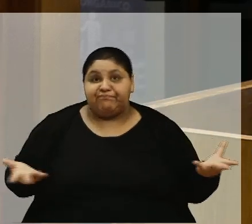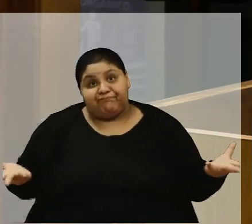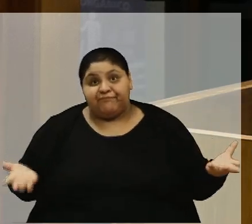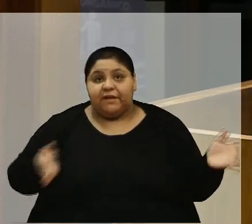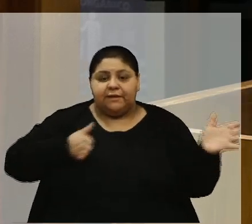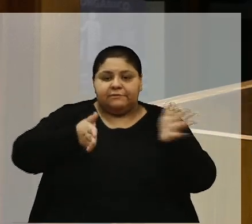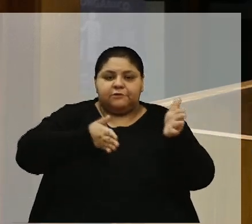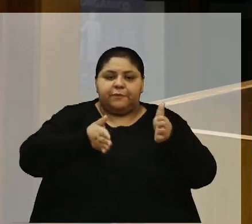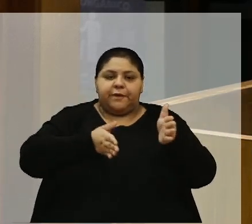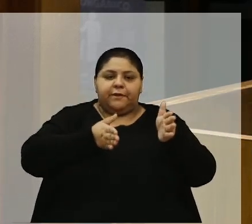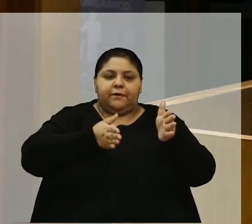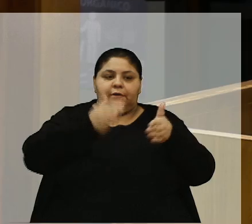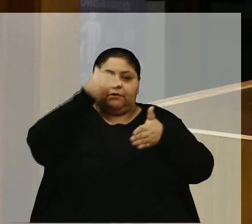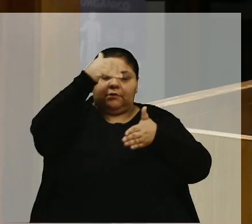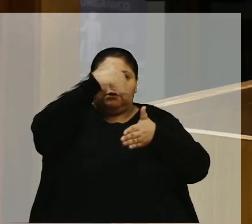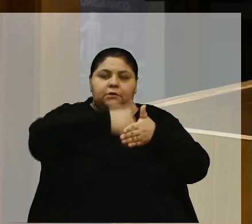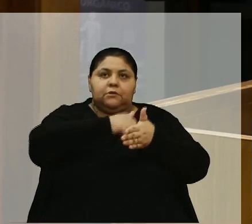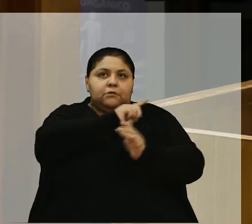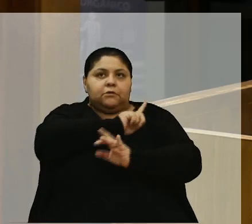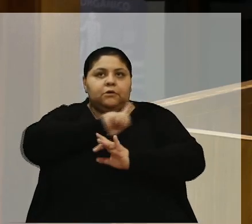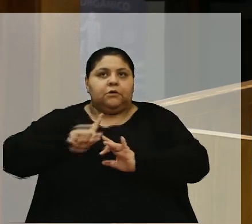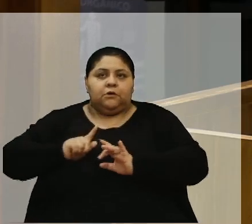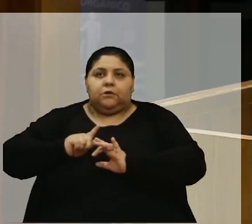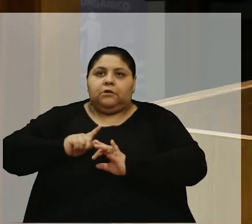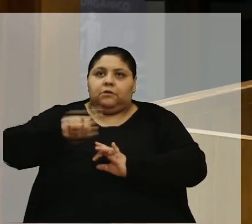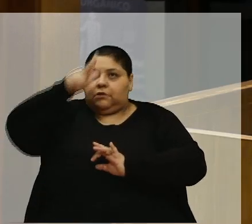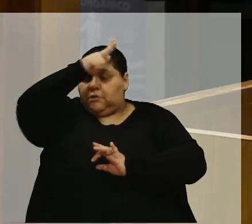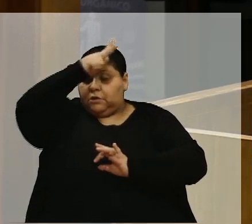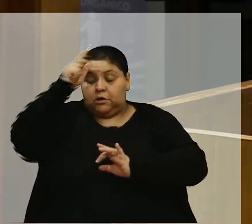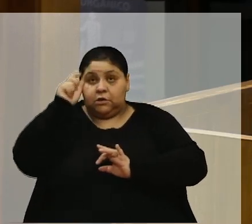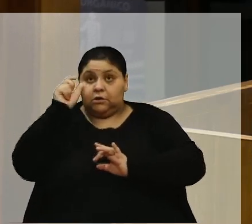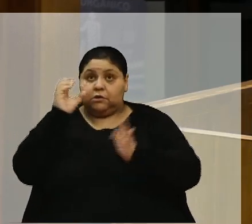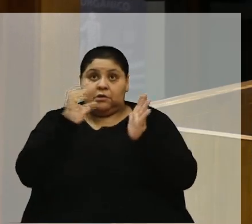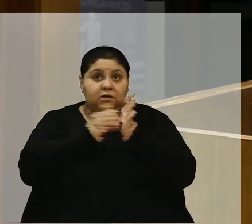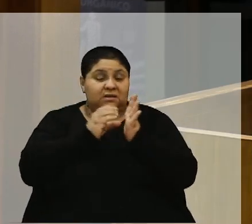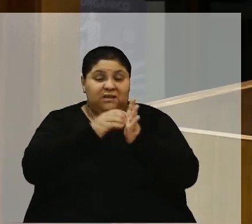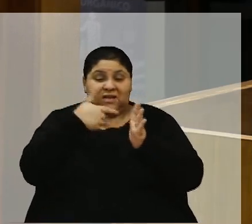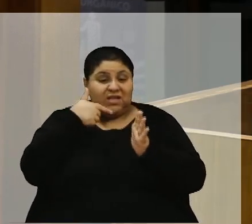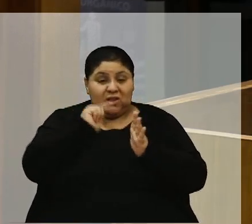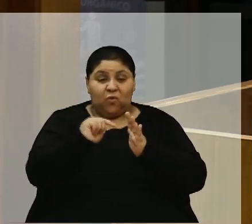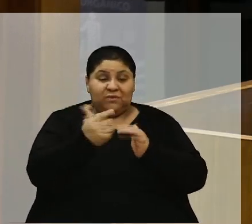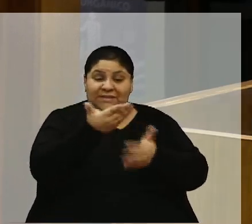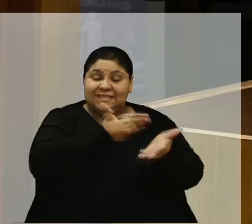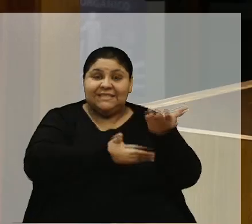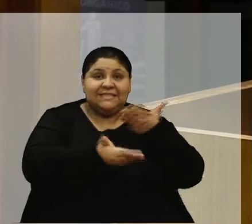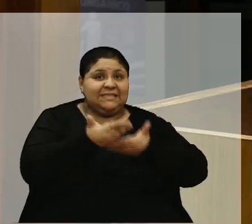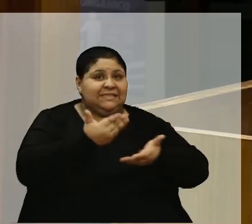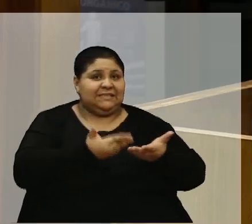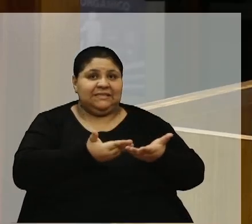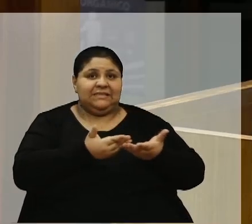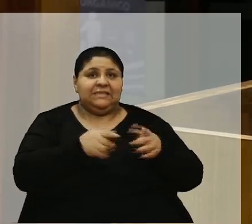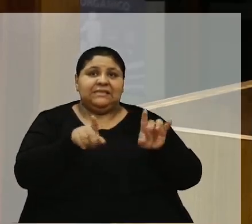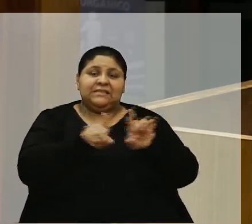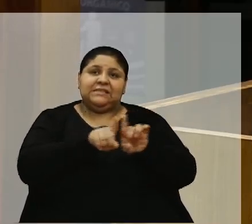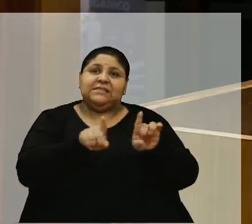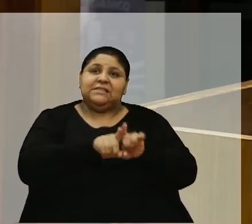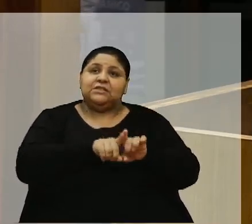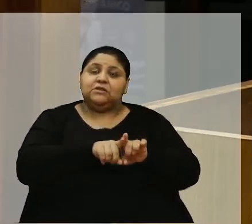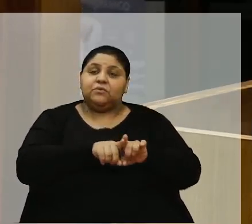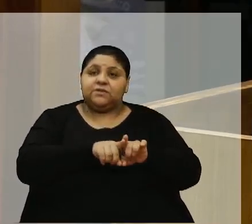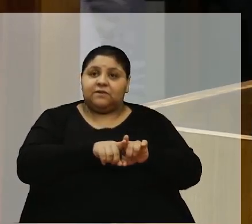democracia o governador e o prefeito, que são do mesmo partido, não conseguem se entender para resolver o problema de